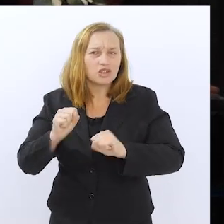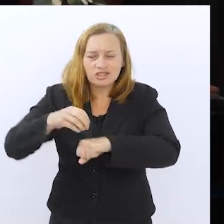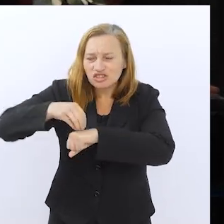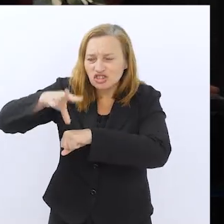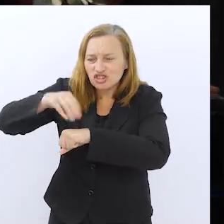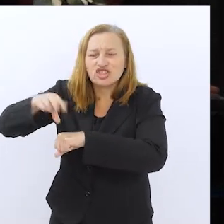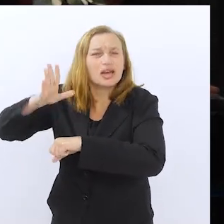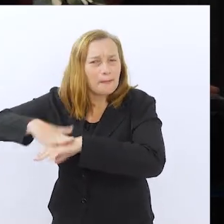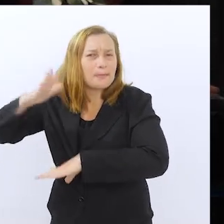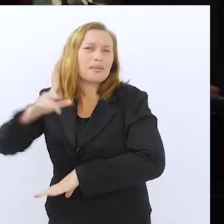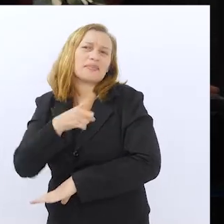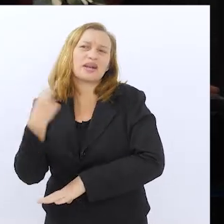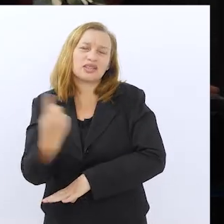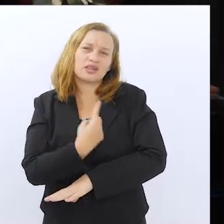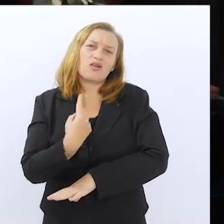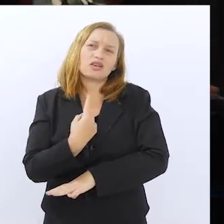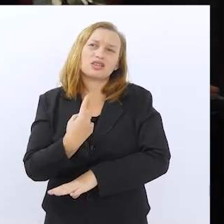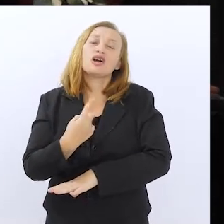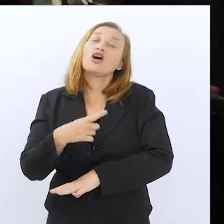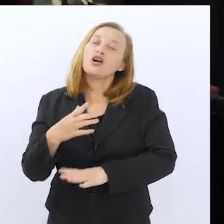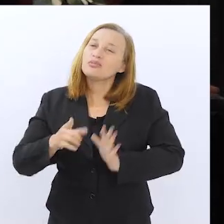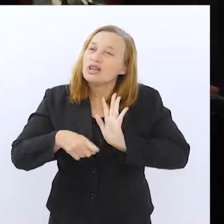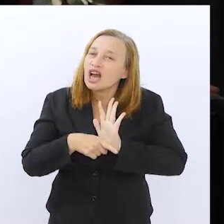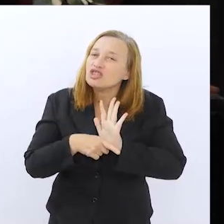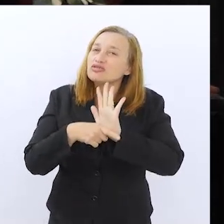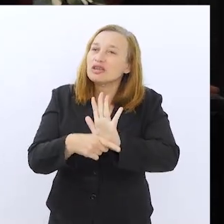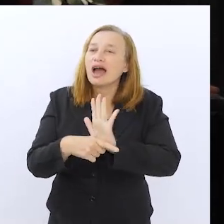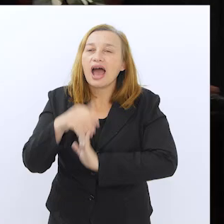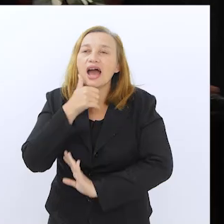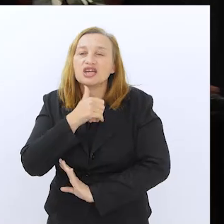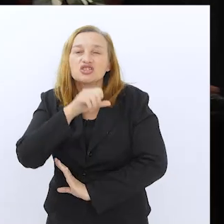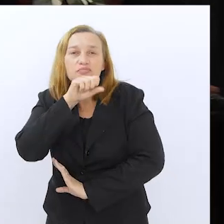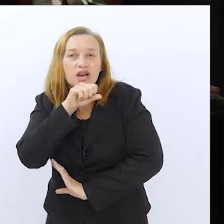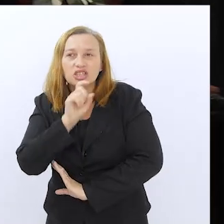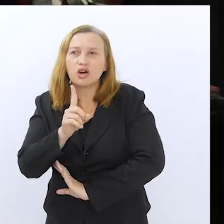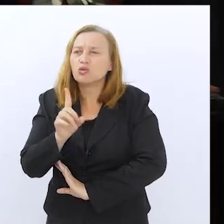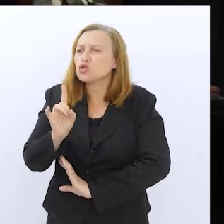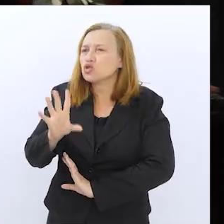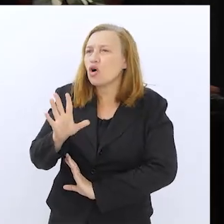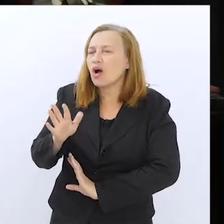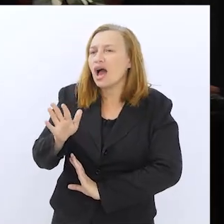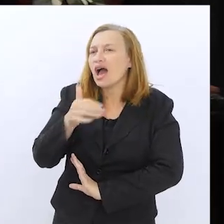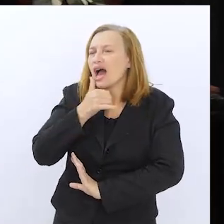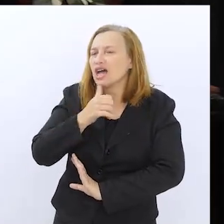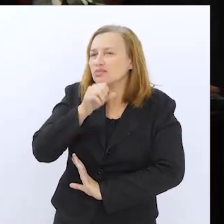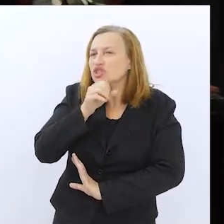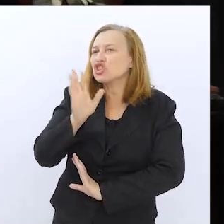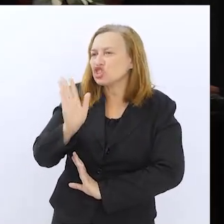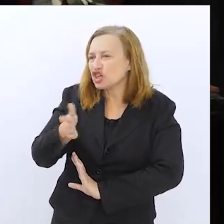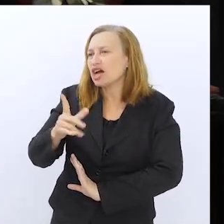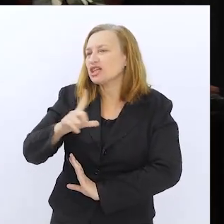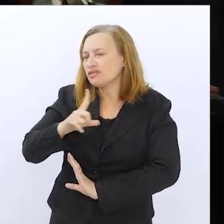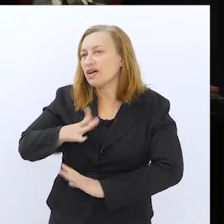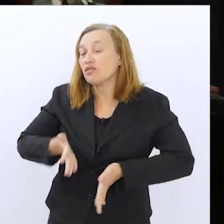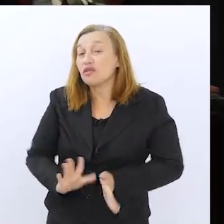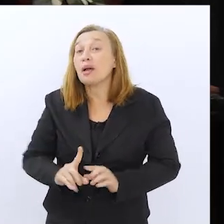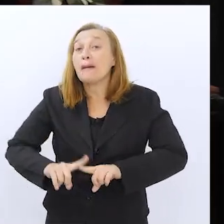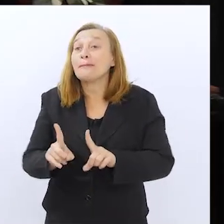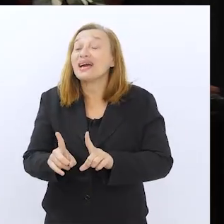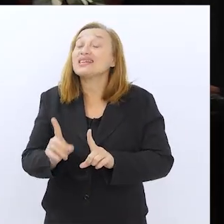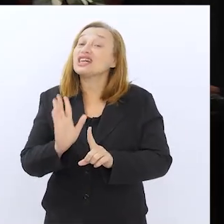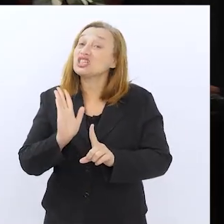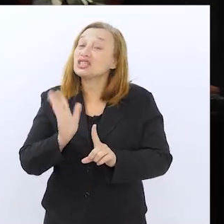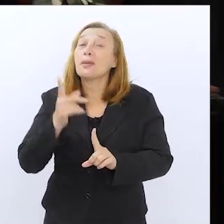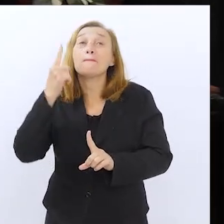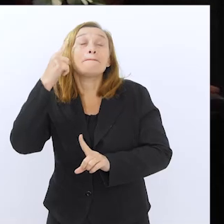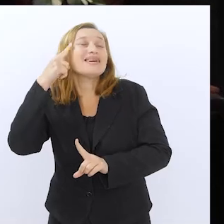dar mais dicas para nós? Assim, vamos instruir as mães, não só as mães que já tiveram filho, mas sobretudo as que estão para